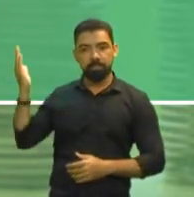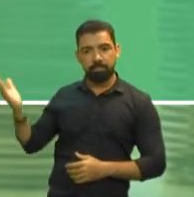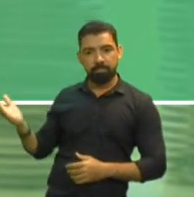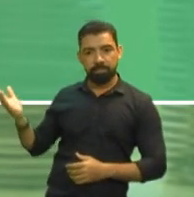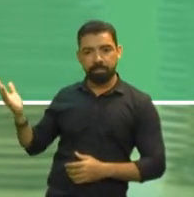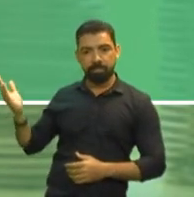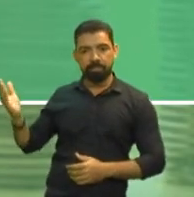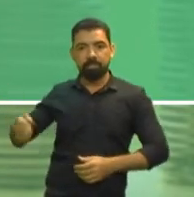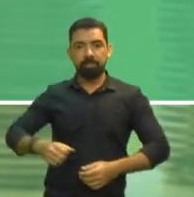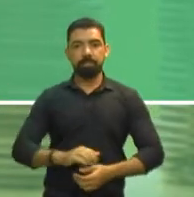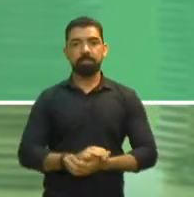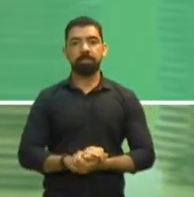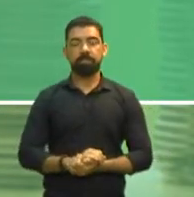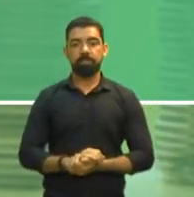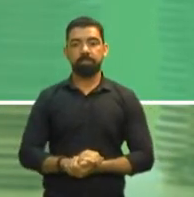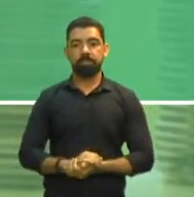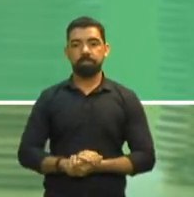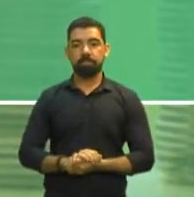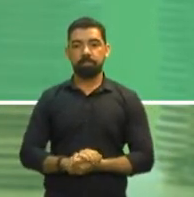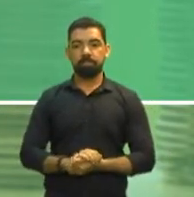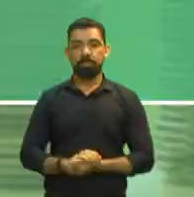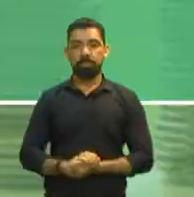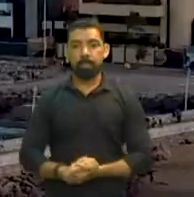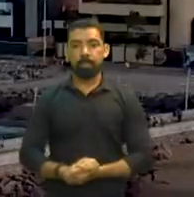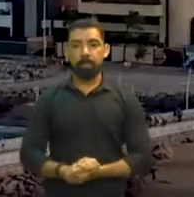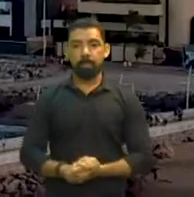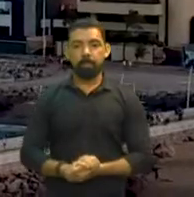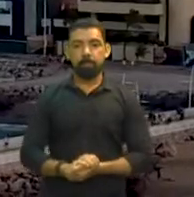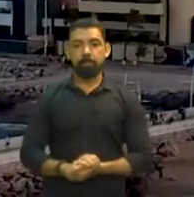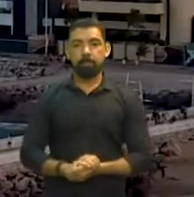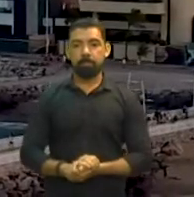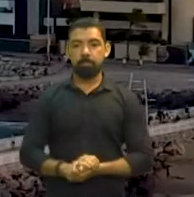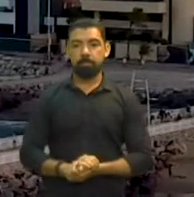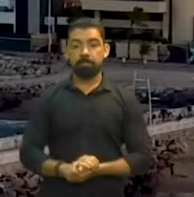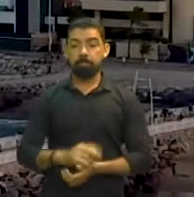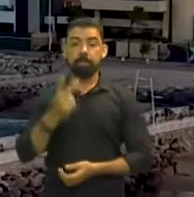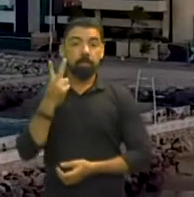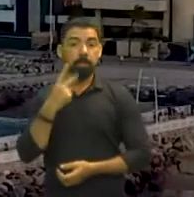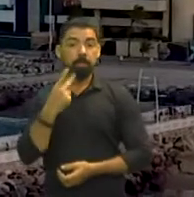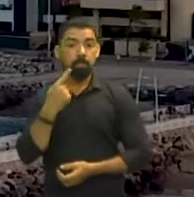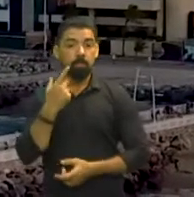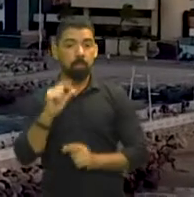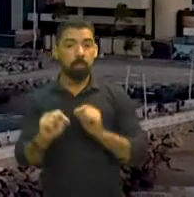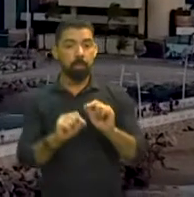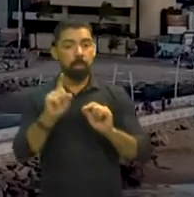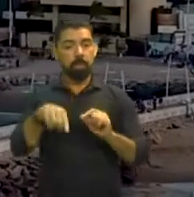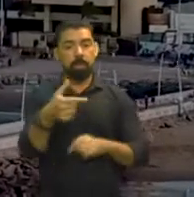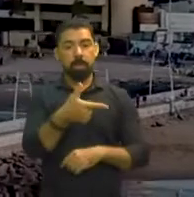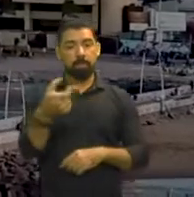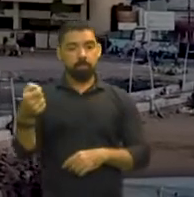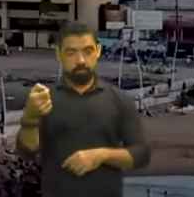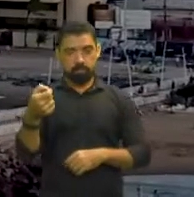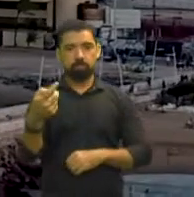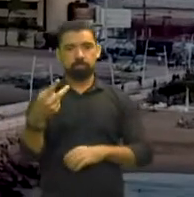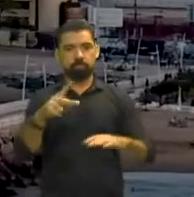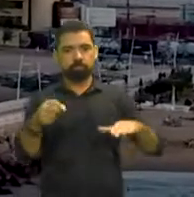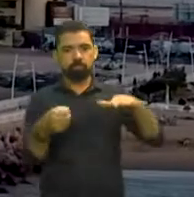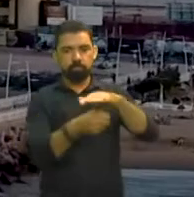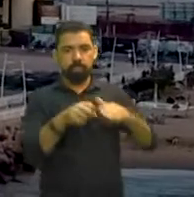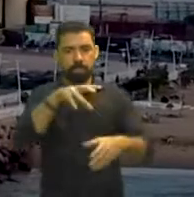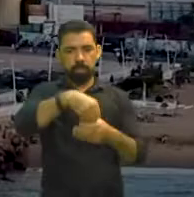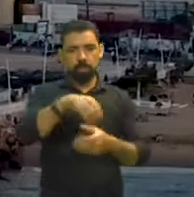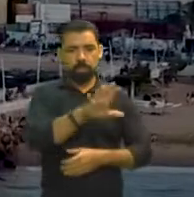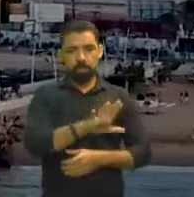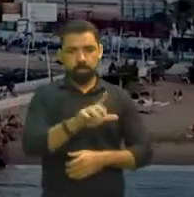Horizonte, Jijoca de Jericoacoara e Pereiro. Fortaleza ocupa a 22ª posição no ranking nacional do PIB